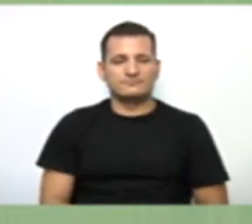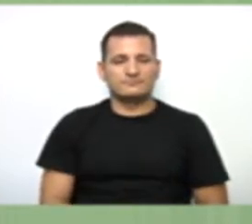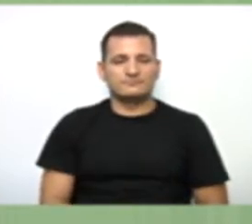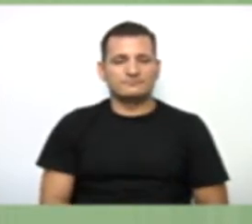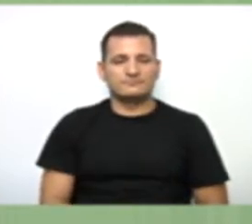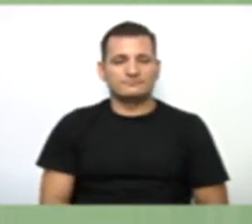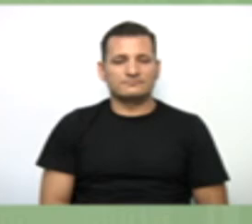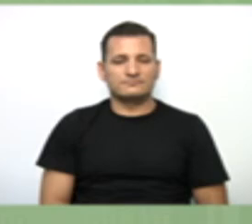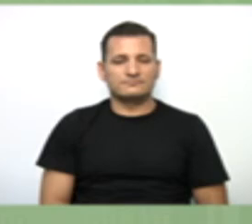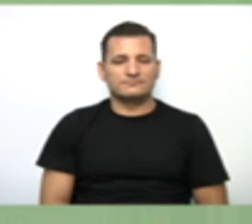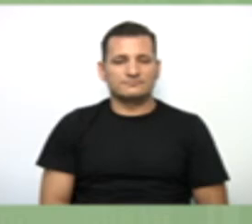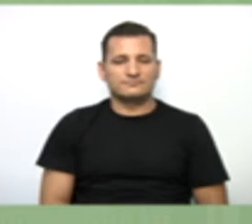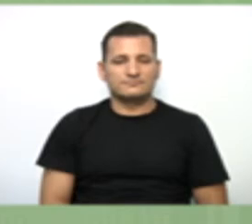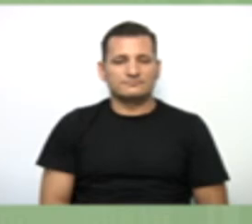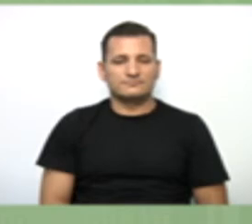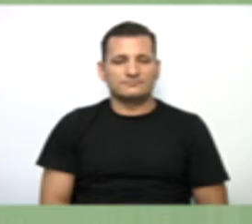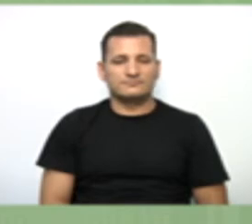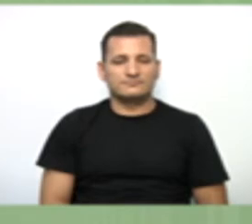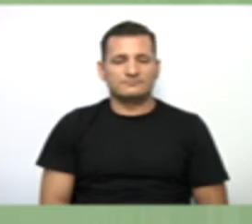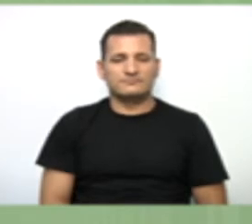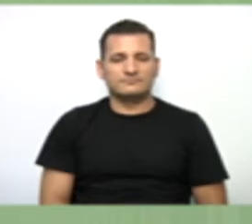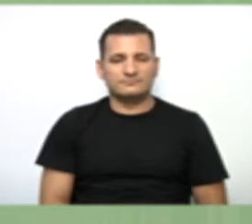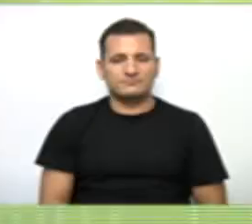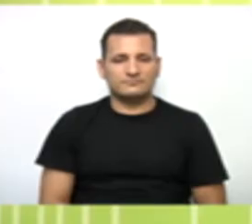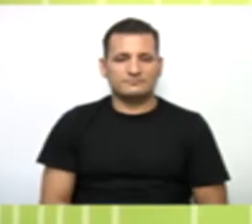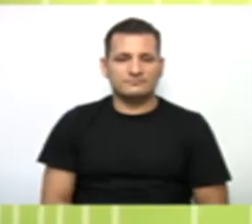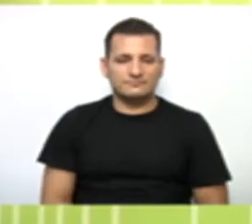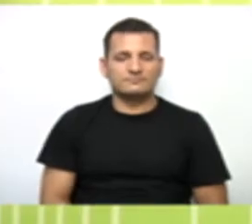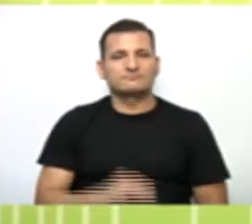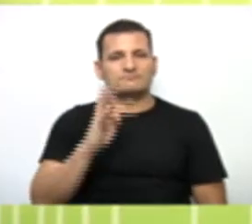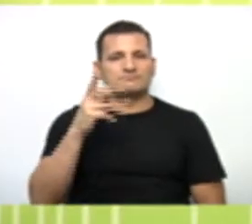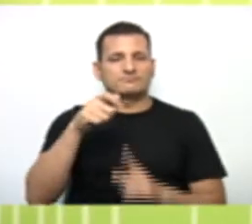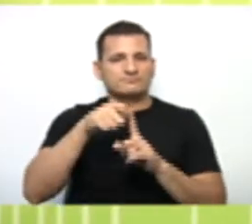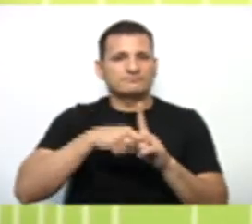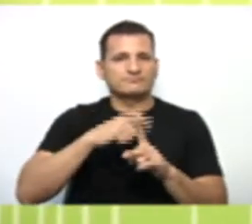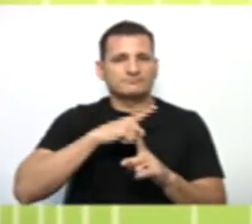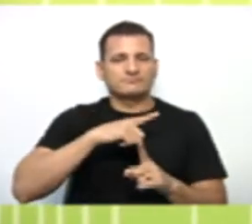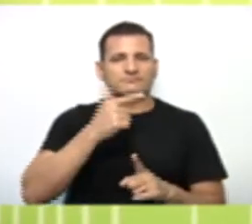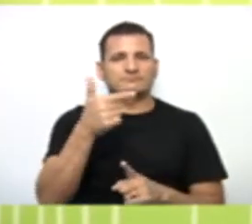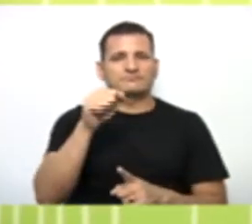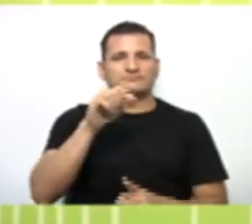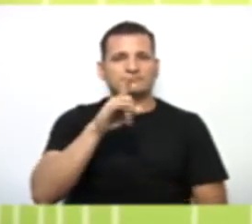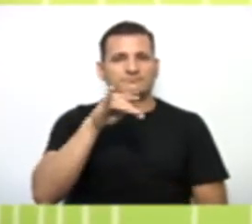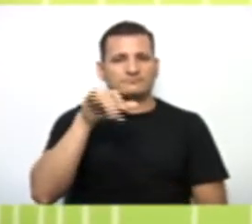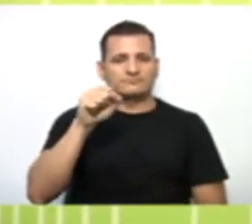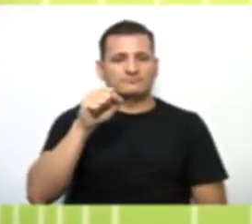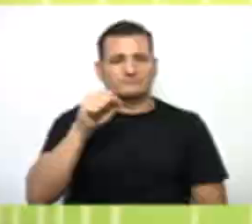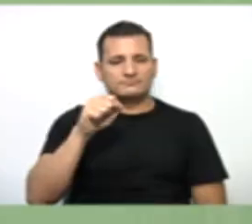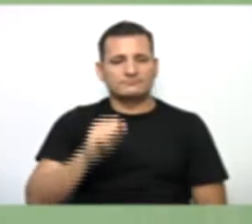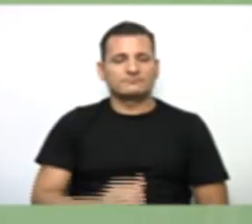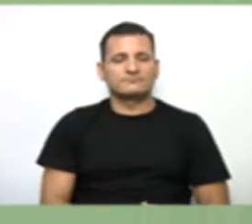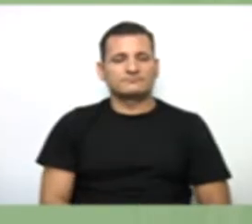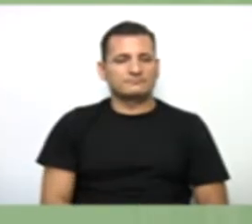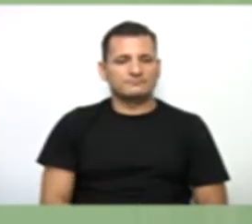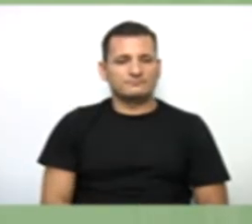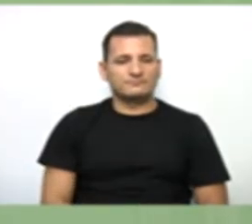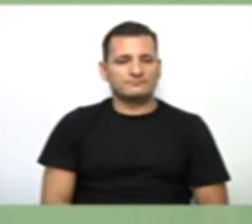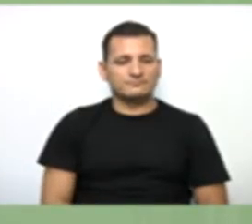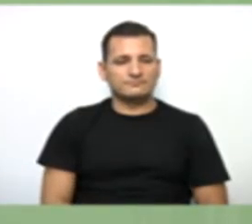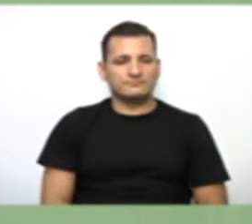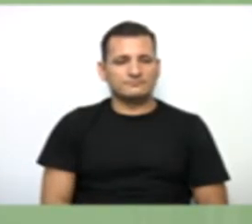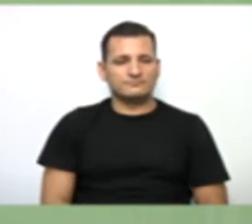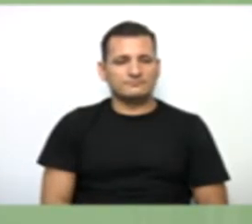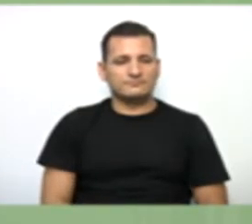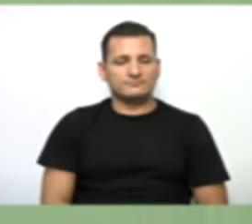Seria só fevereiro, tá bom? Mas, com certeza, todos os meses do ano têm 28 dias. Quarta questão, olha lá.